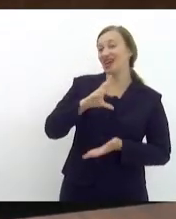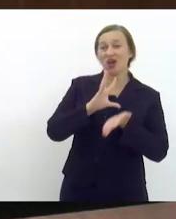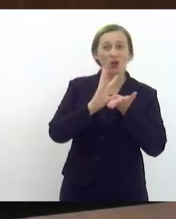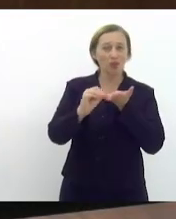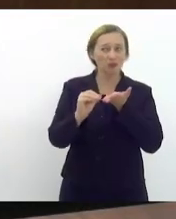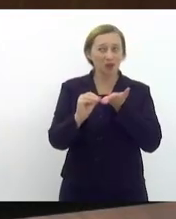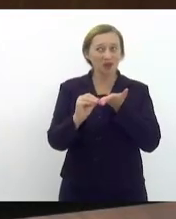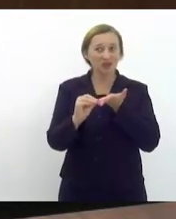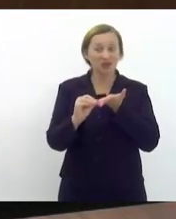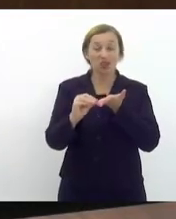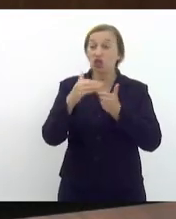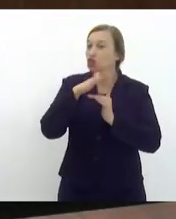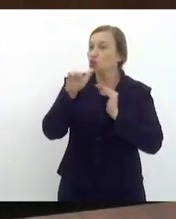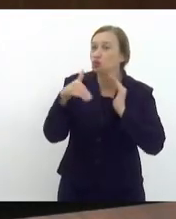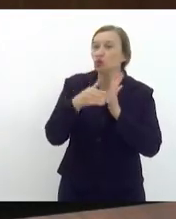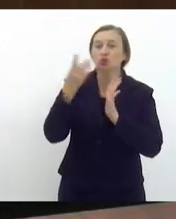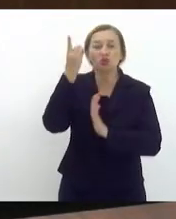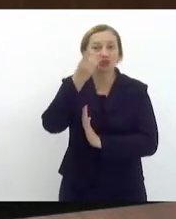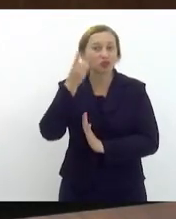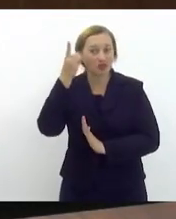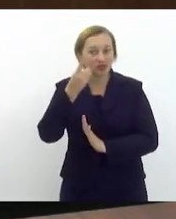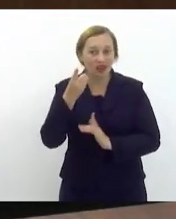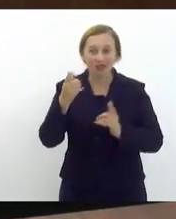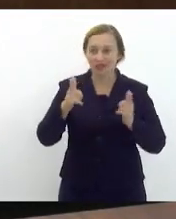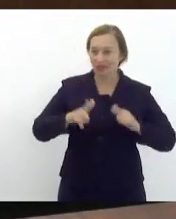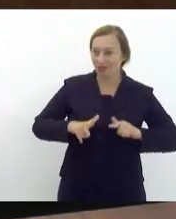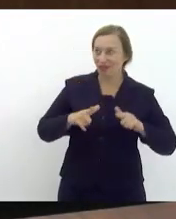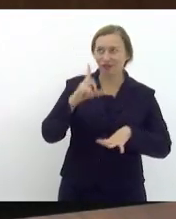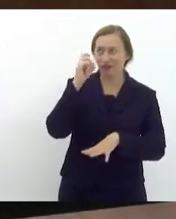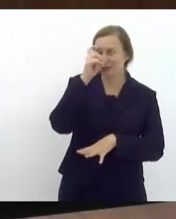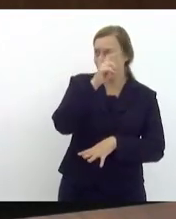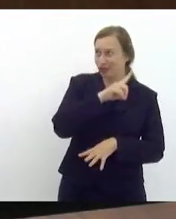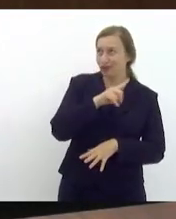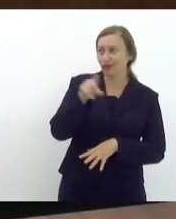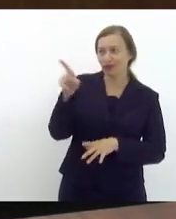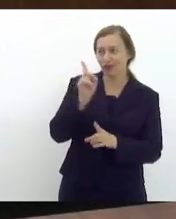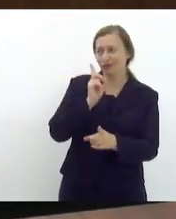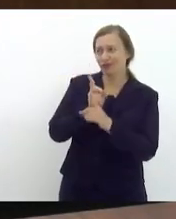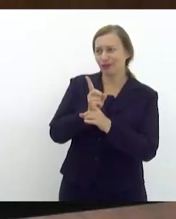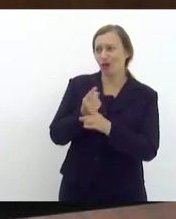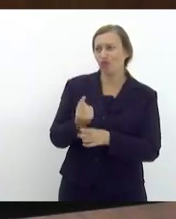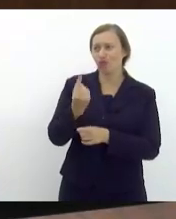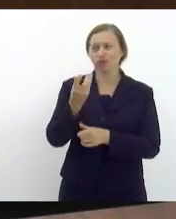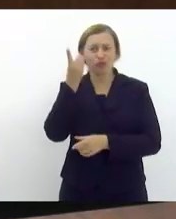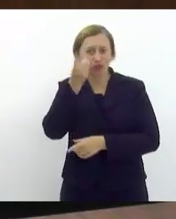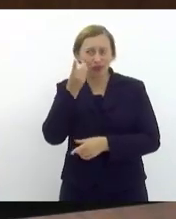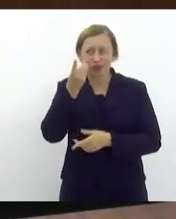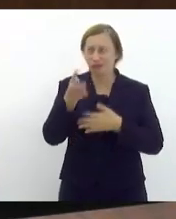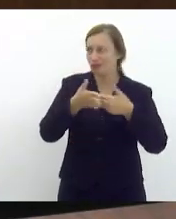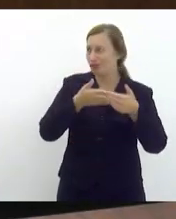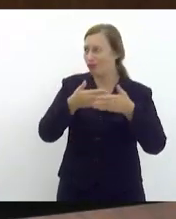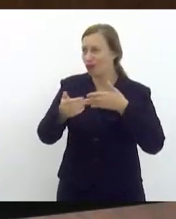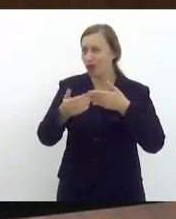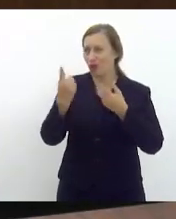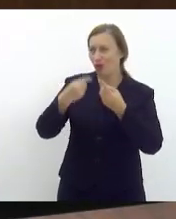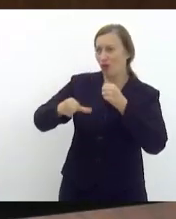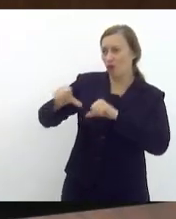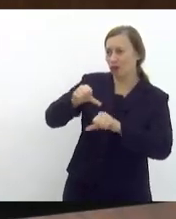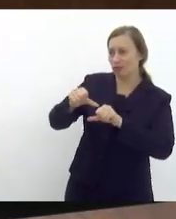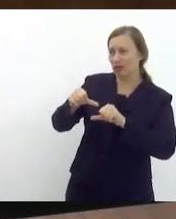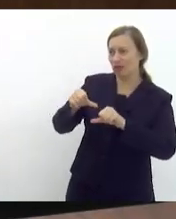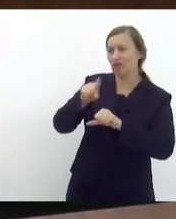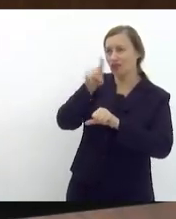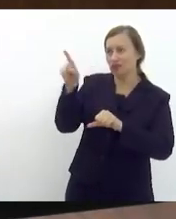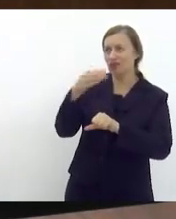pauta de todos os deputados aqui dificilmente vocês encontrarão algum Deputado que seja contrário a isso que